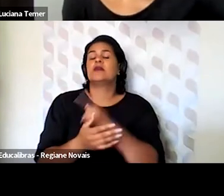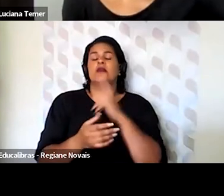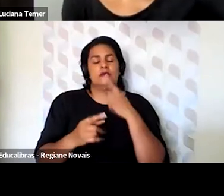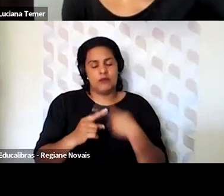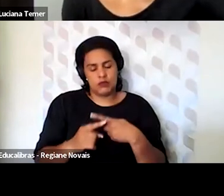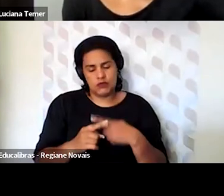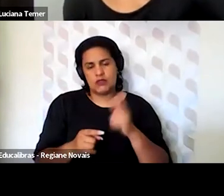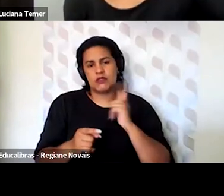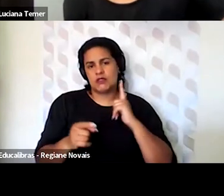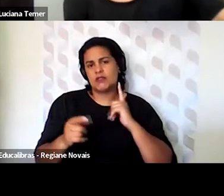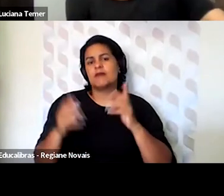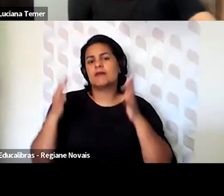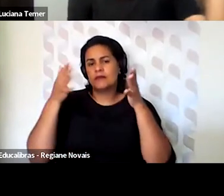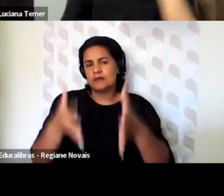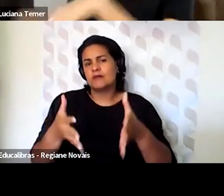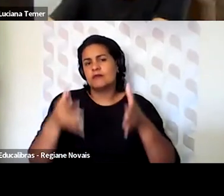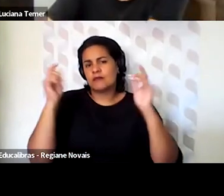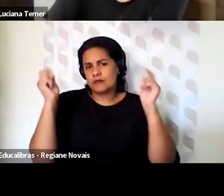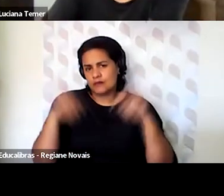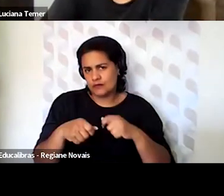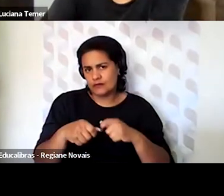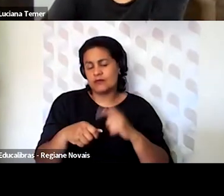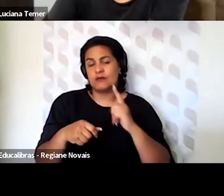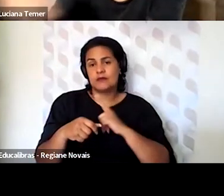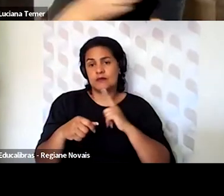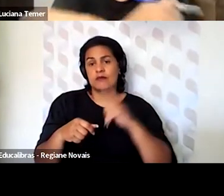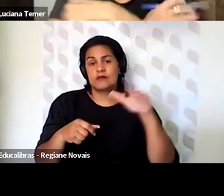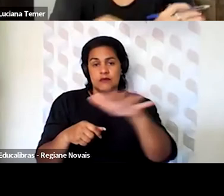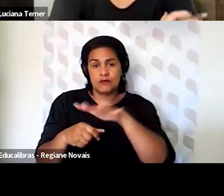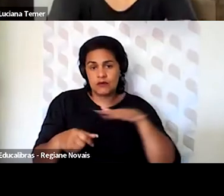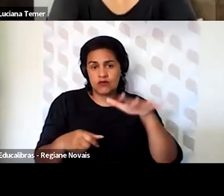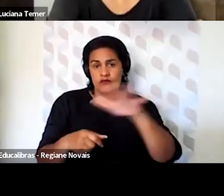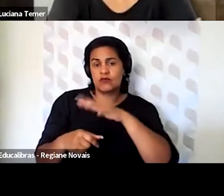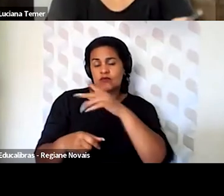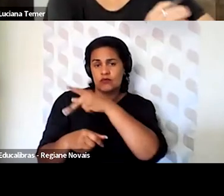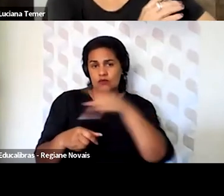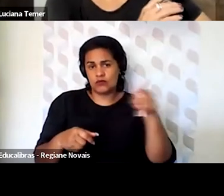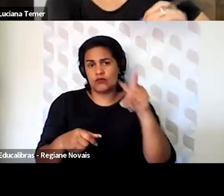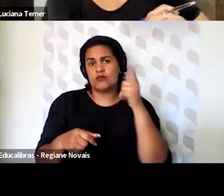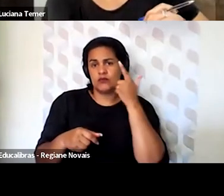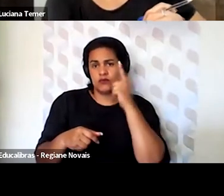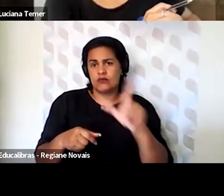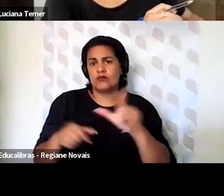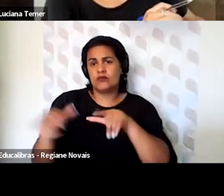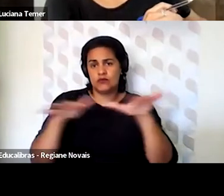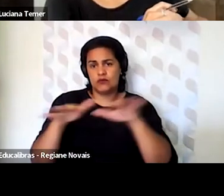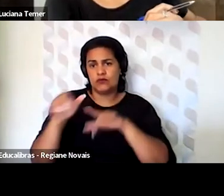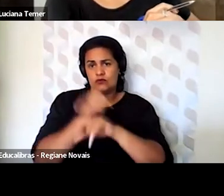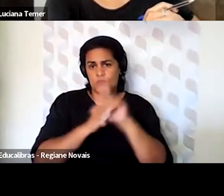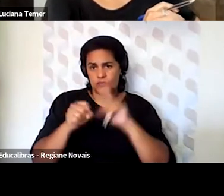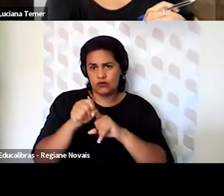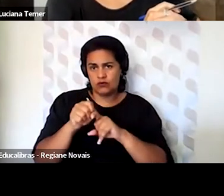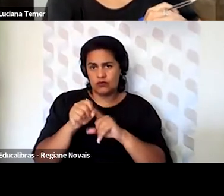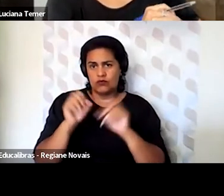abertura dos poderes da República a essa participação cidadã, ao movimento social. Com a vitória do fascismo,